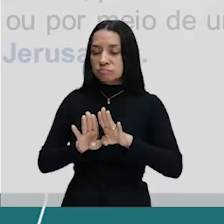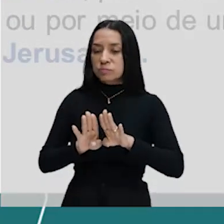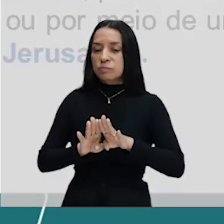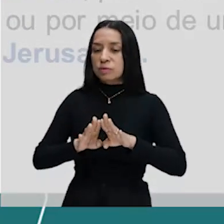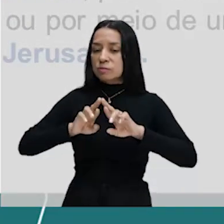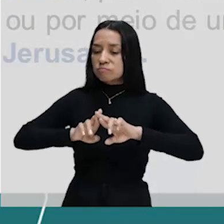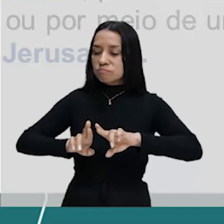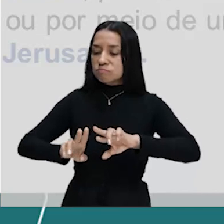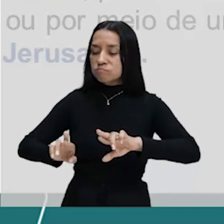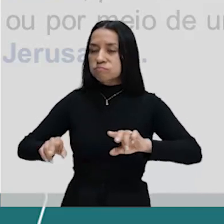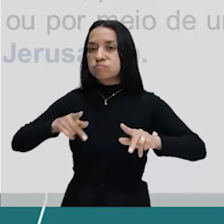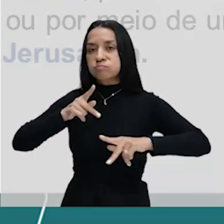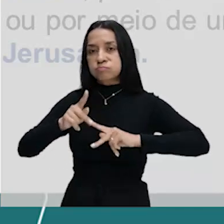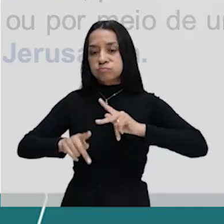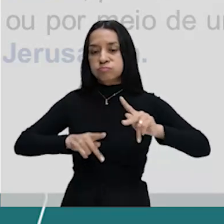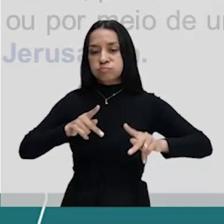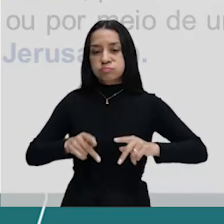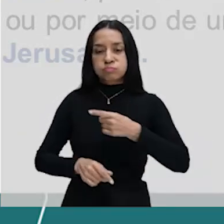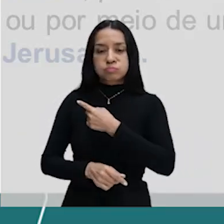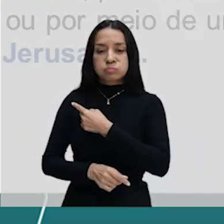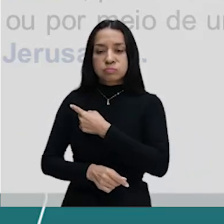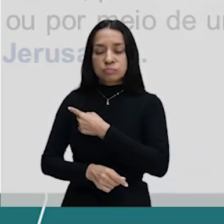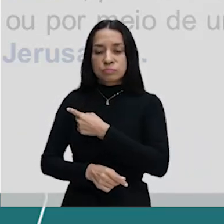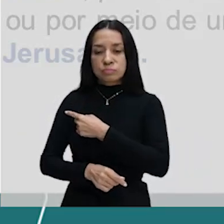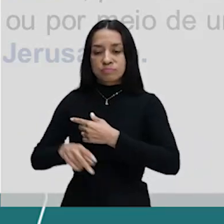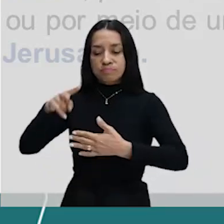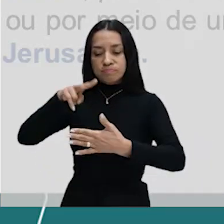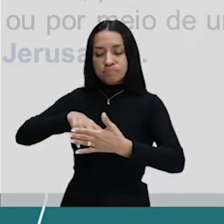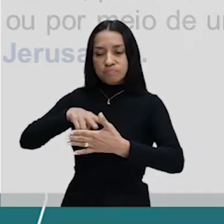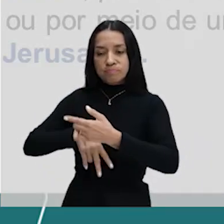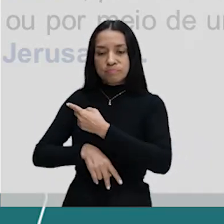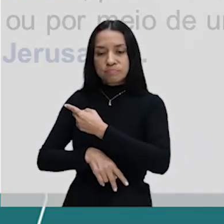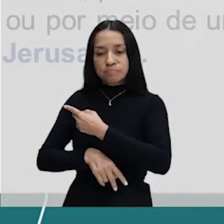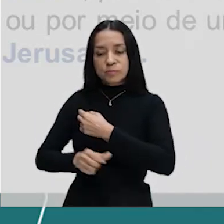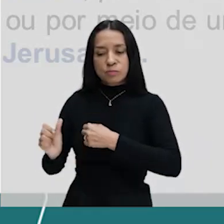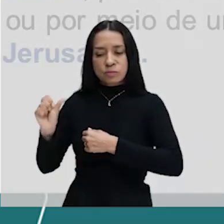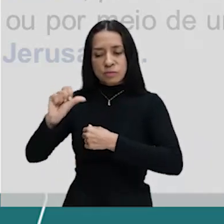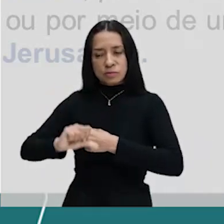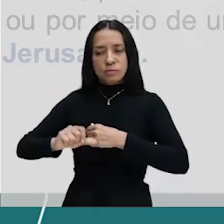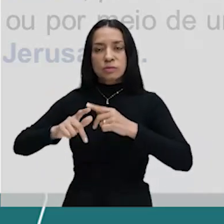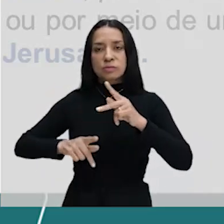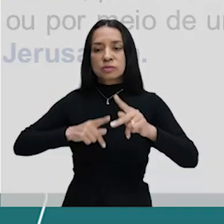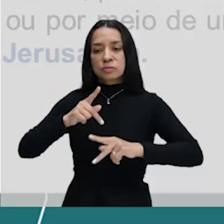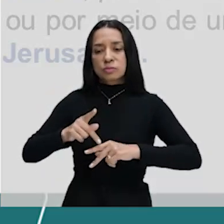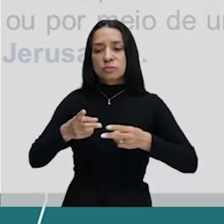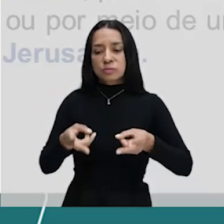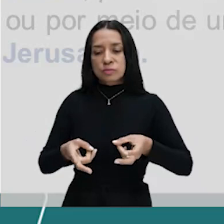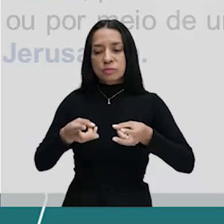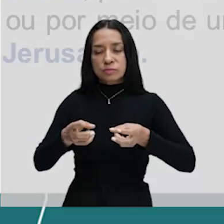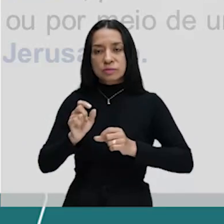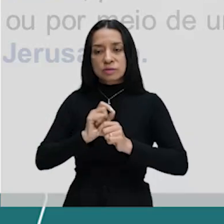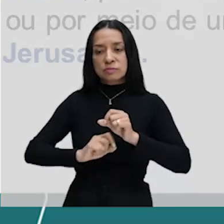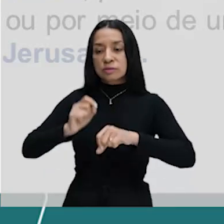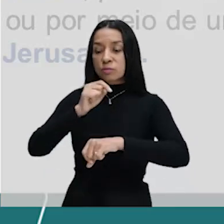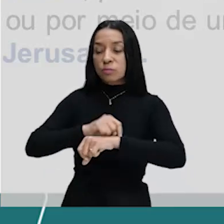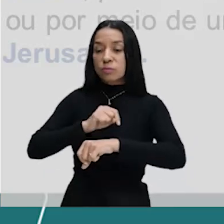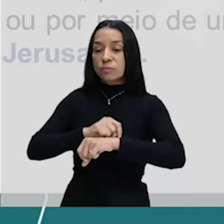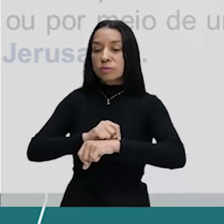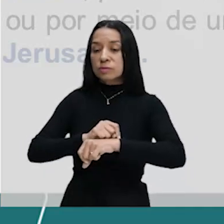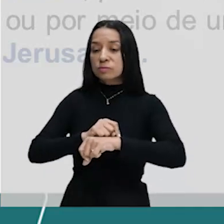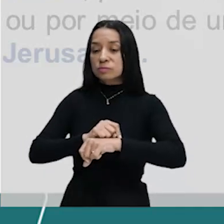os amonitas, moabitas, assírios e egípcios, com o enfraquecimento desses povos, a gente observa um momento